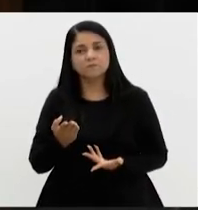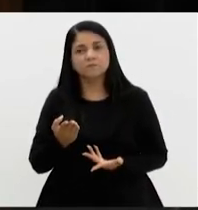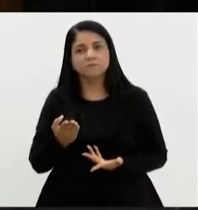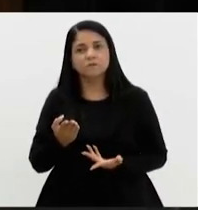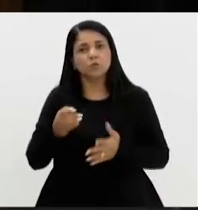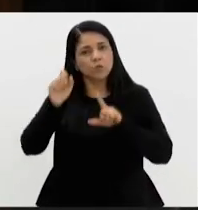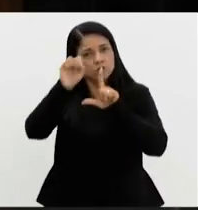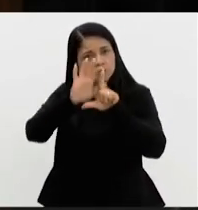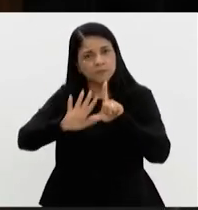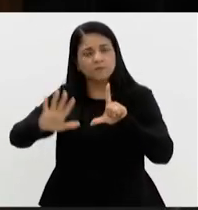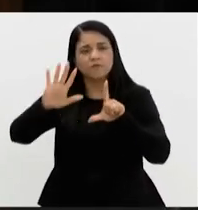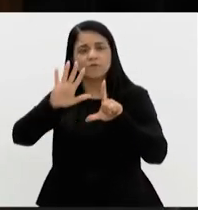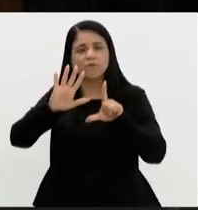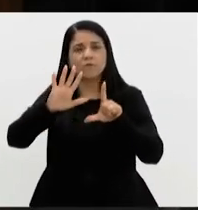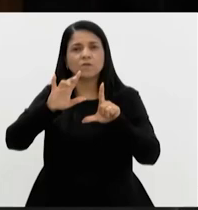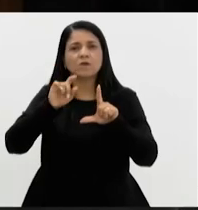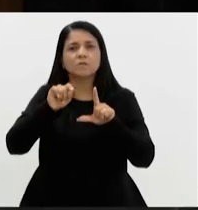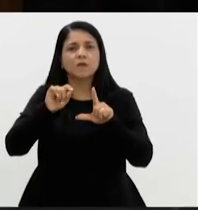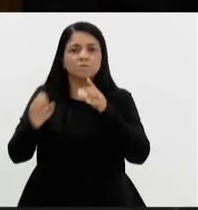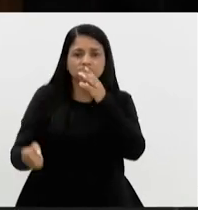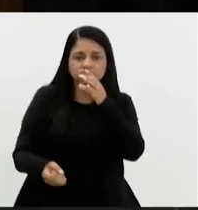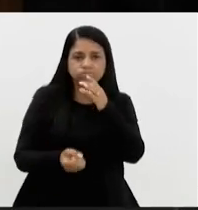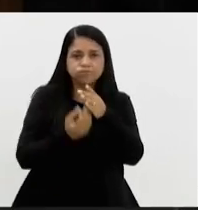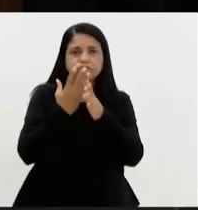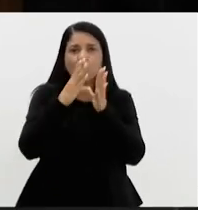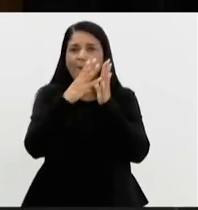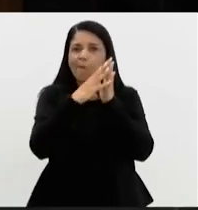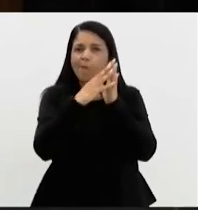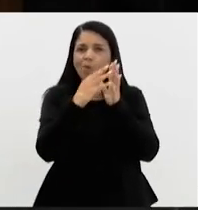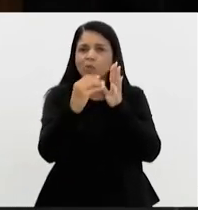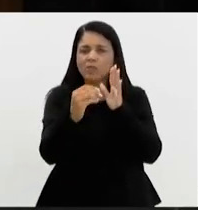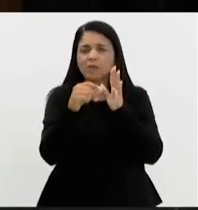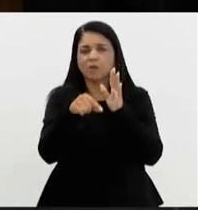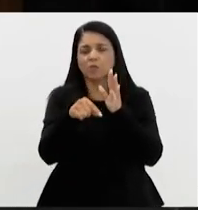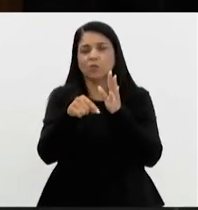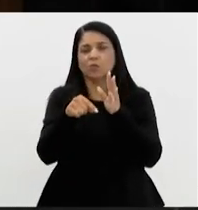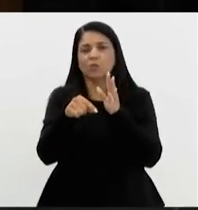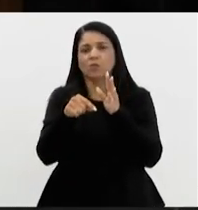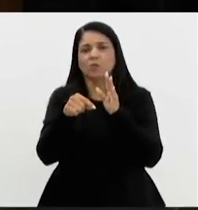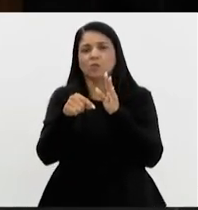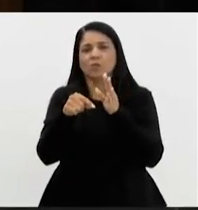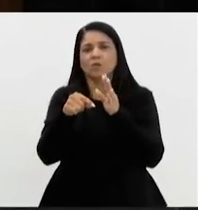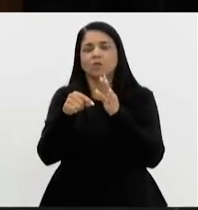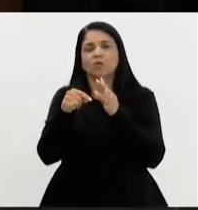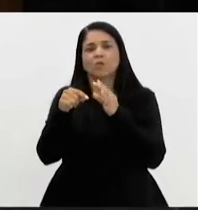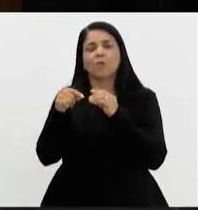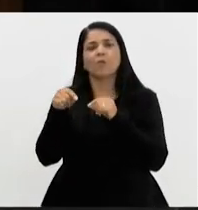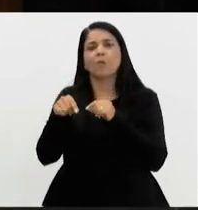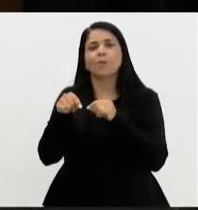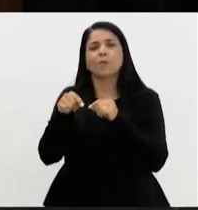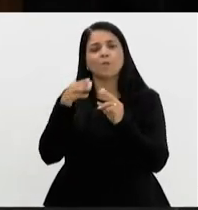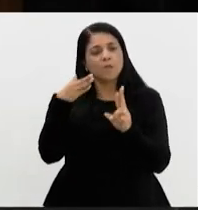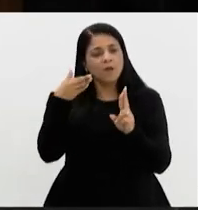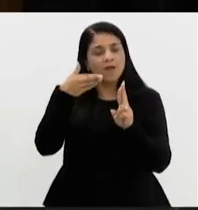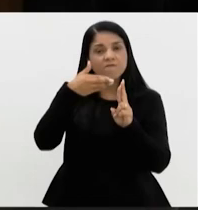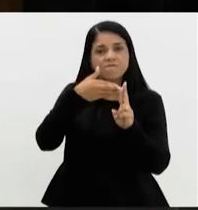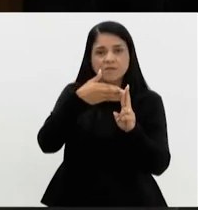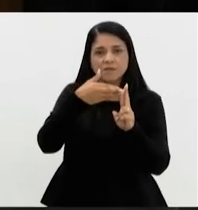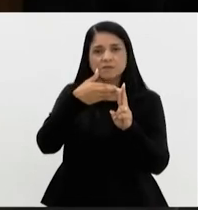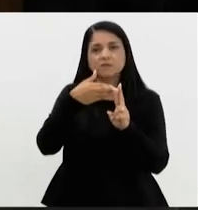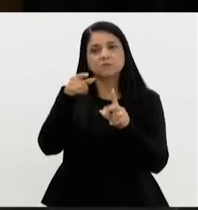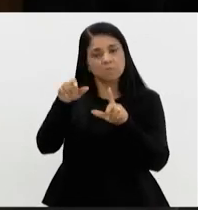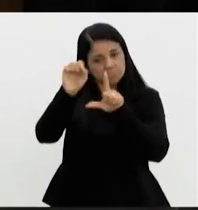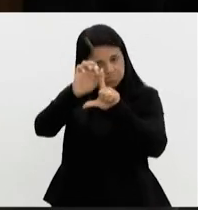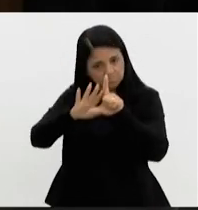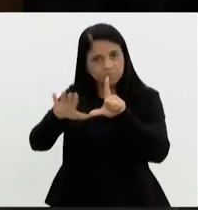as plataformas para criar algum modelo ou eh criar algum tipo de parâmetro que elas pudessem se comprometer